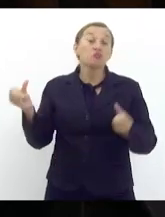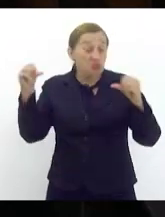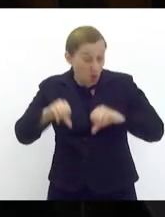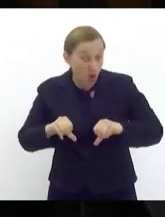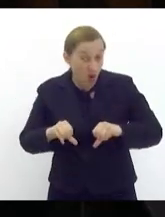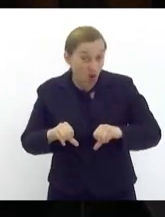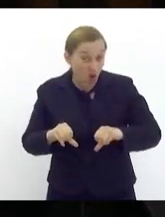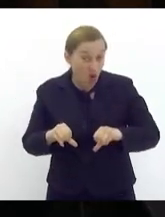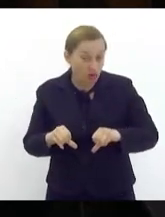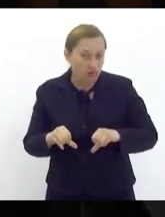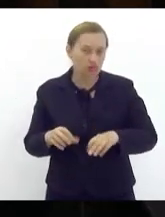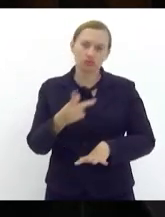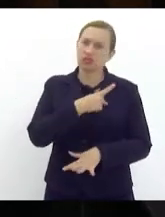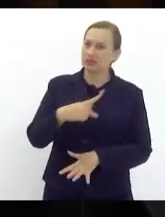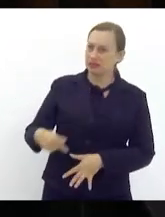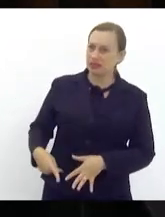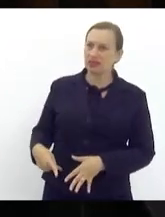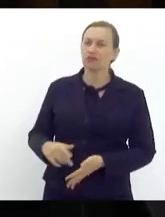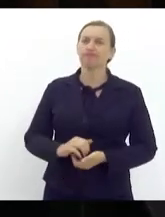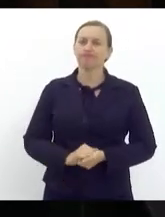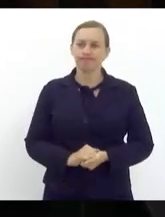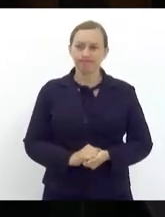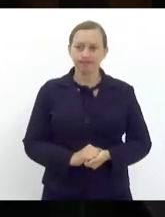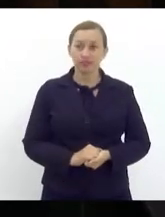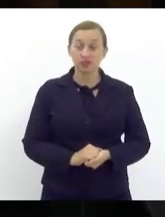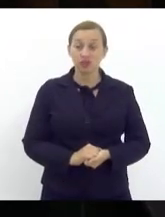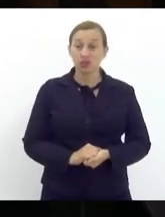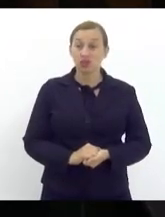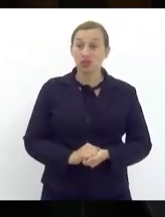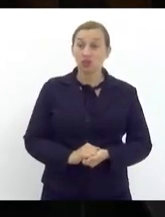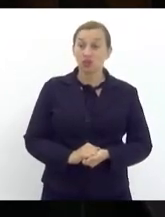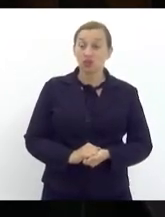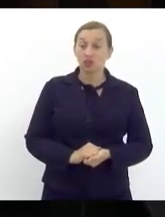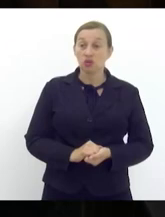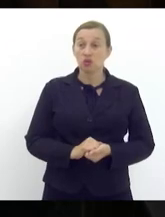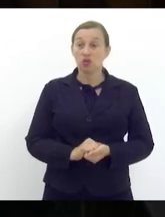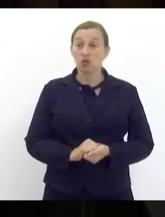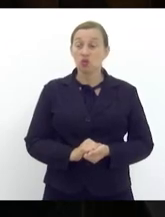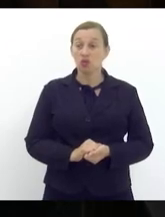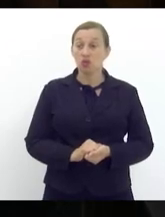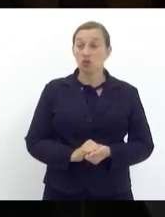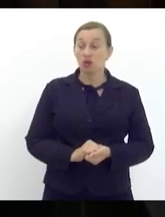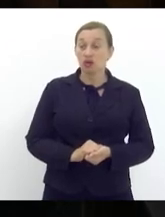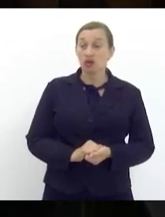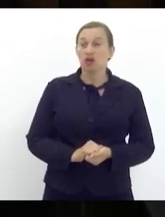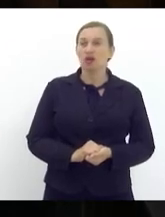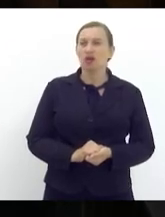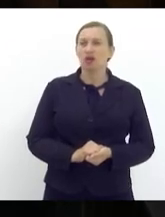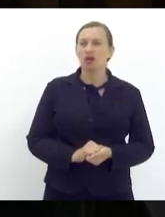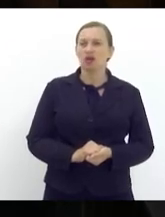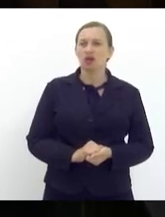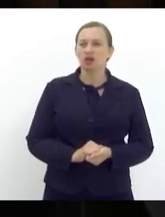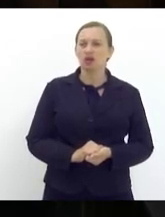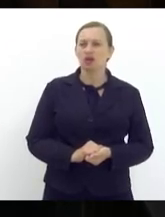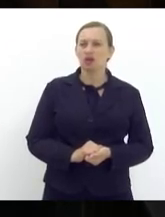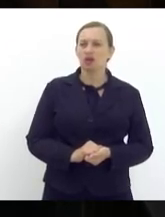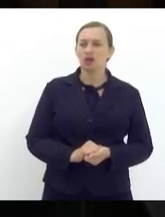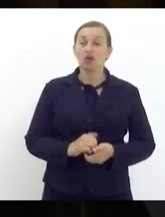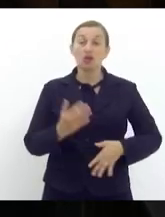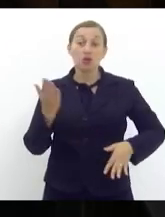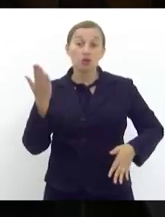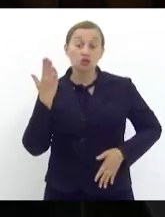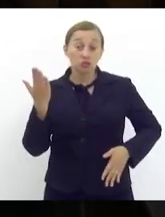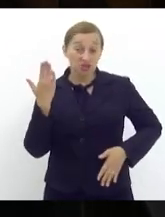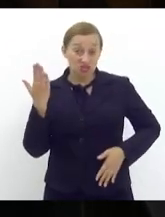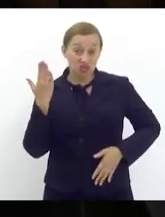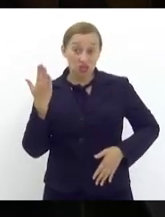isso, presidente, enquanto isso, os patrocinadores do caos, eles pedem, sabe o quê? O